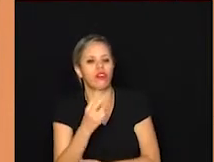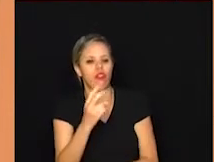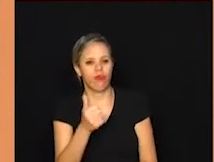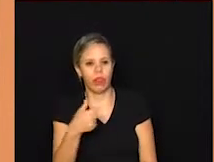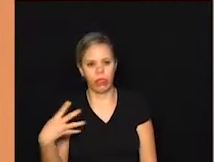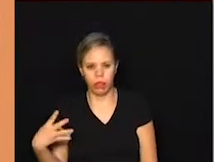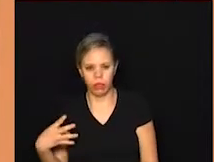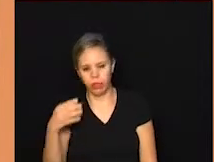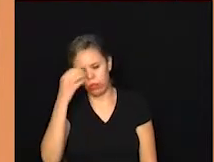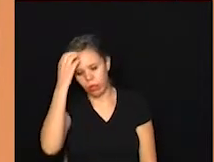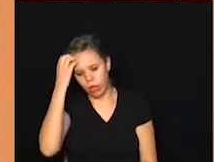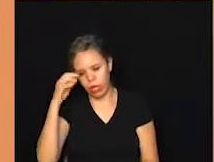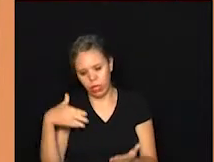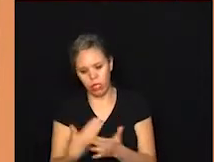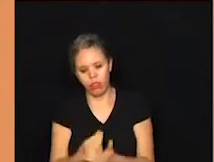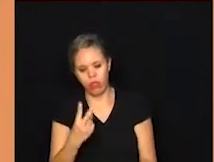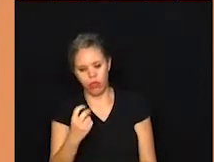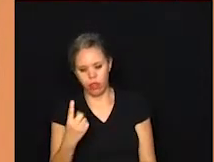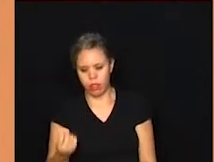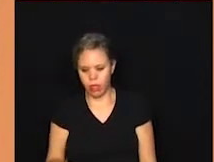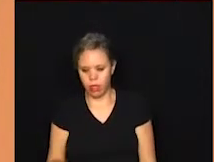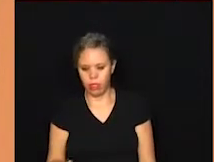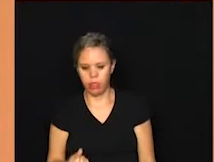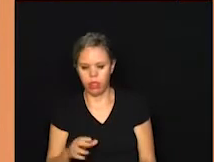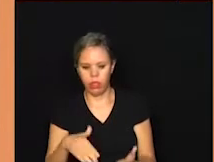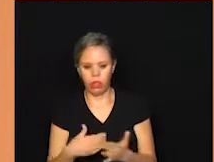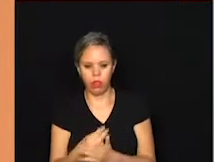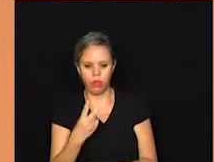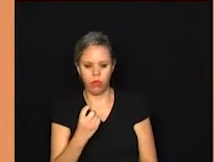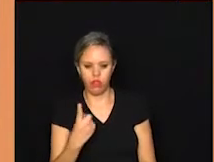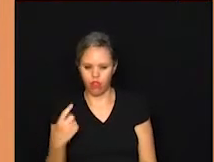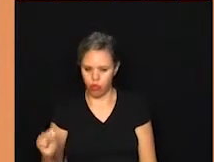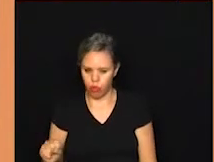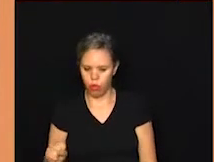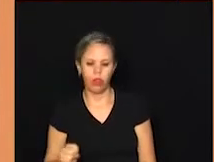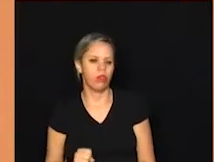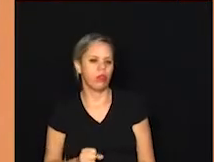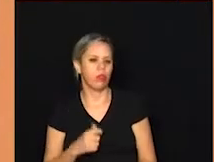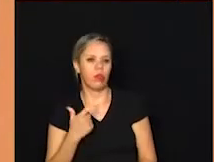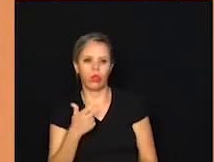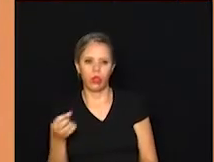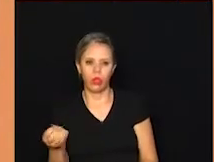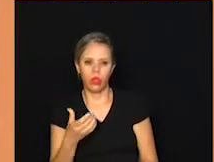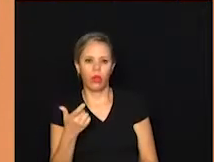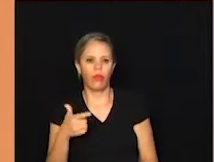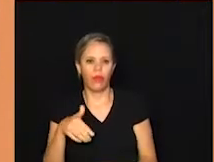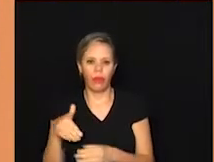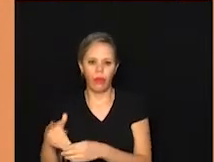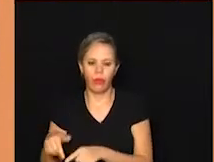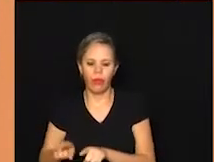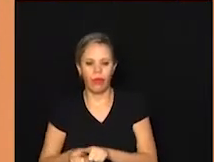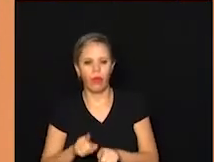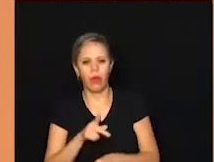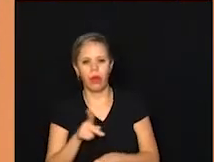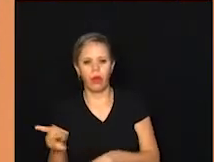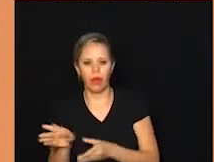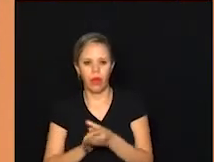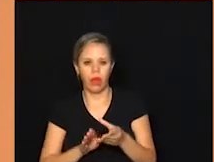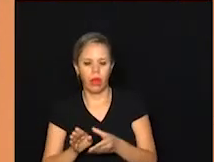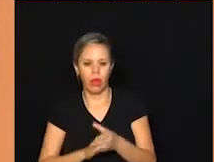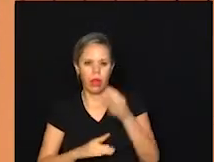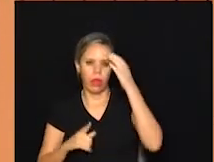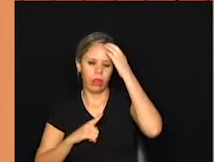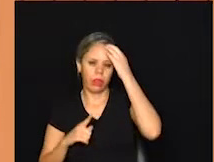a 2016 e de 2017 a 2018, não houve eleição. Caso o presidente do Conselho tenha